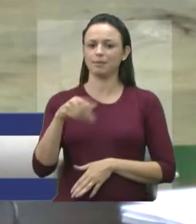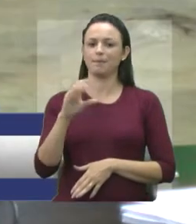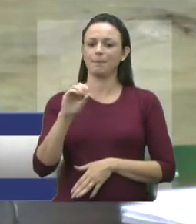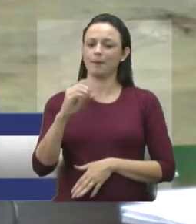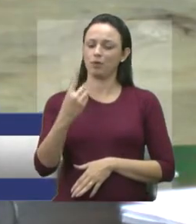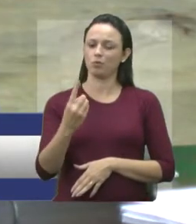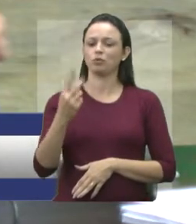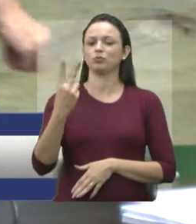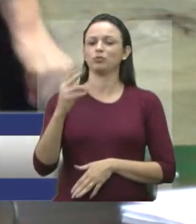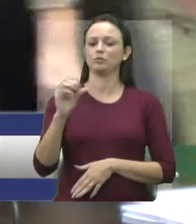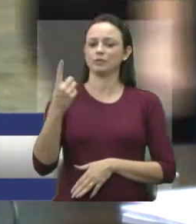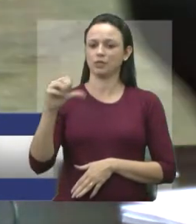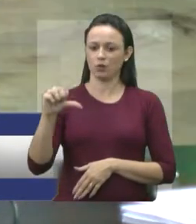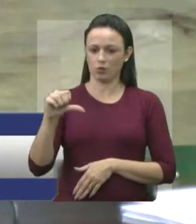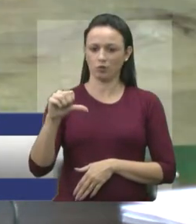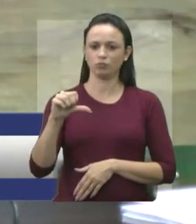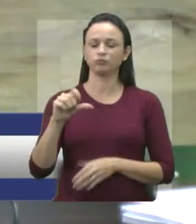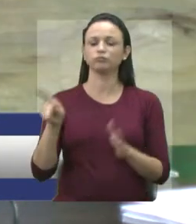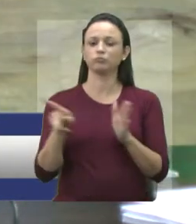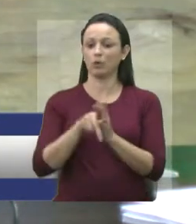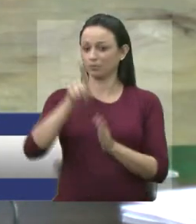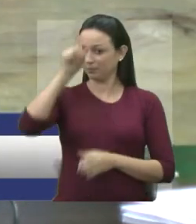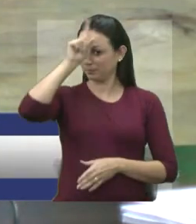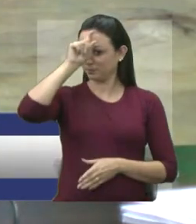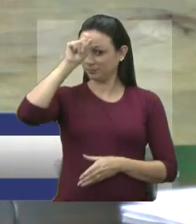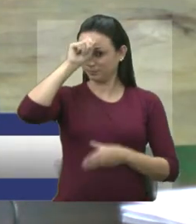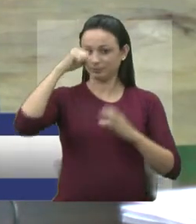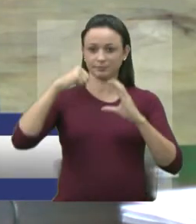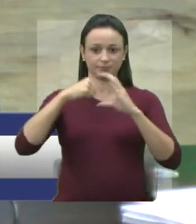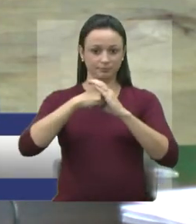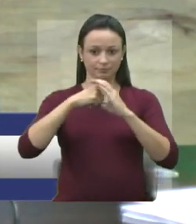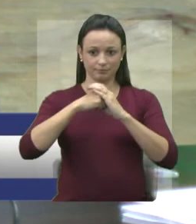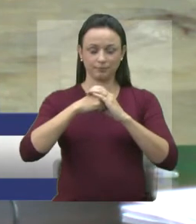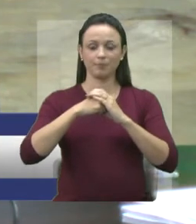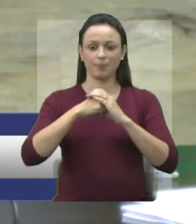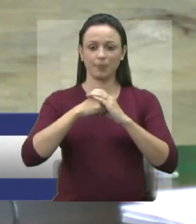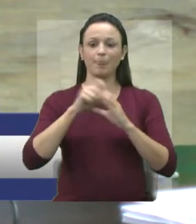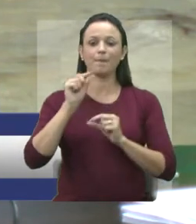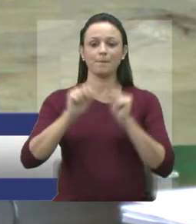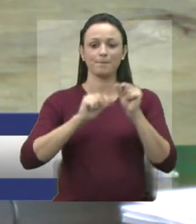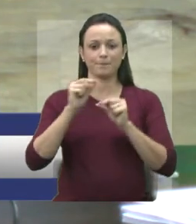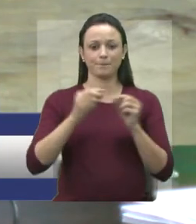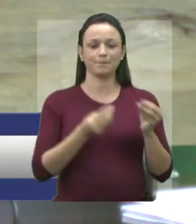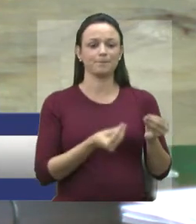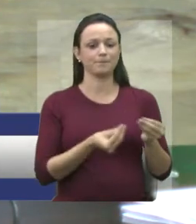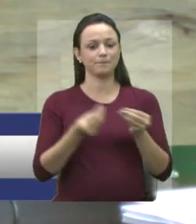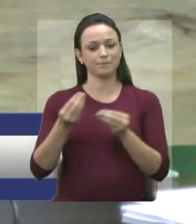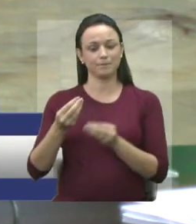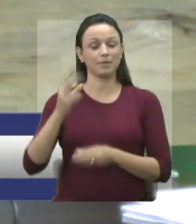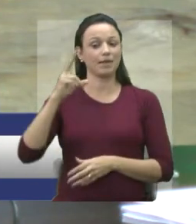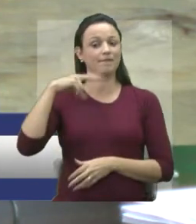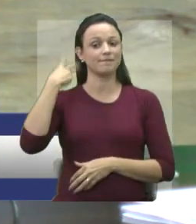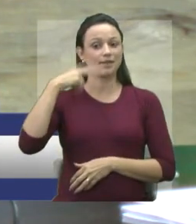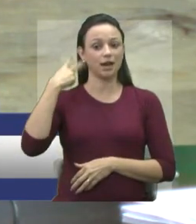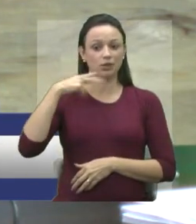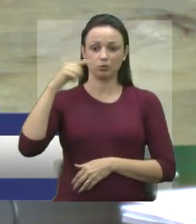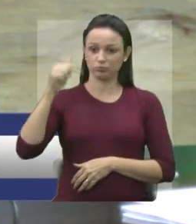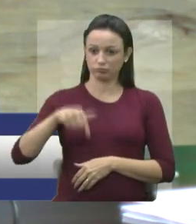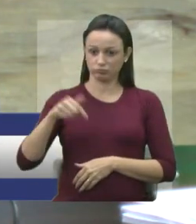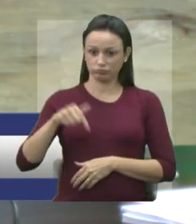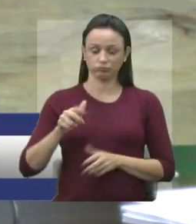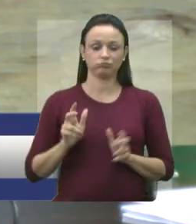1213/1/2019, da Irmandade de Misericórdia de Jaú, encaminhando aos vereadores dessa Casa